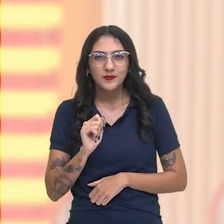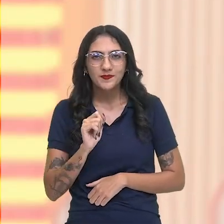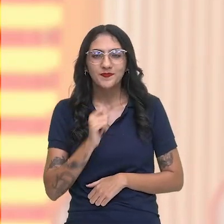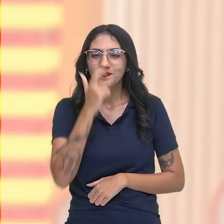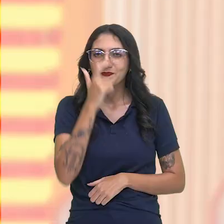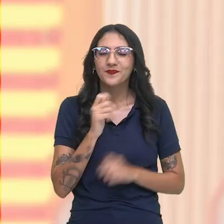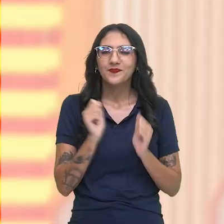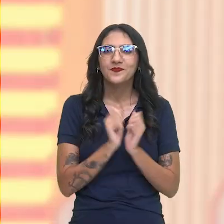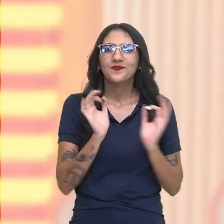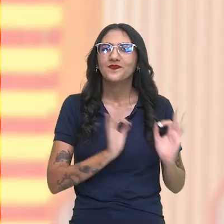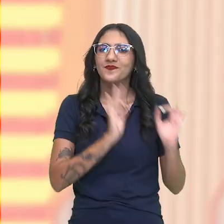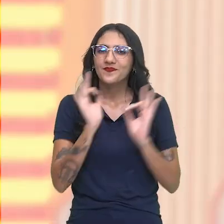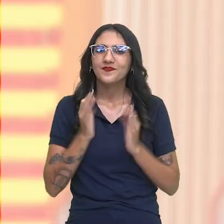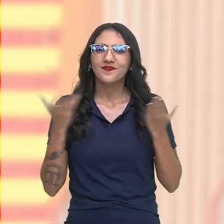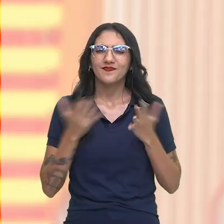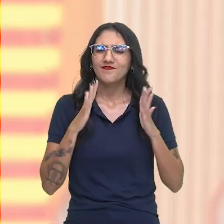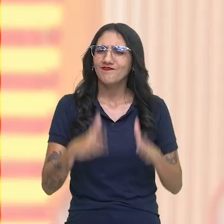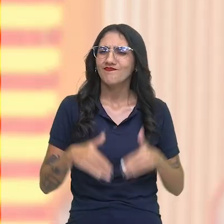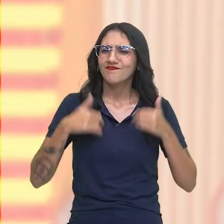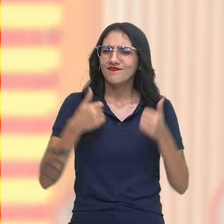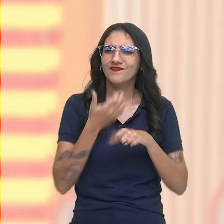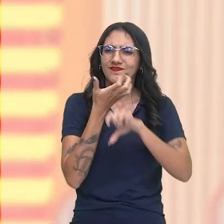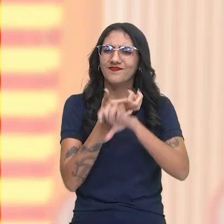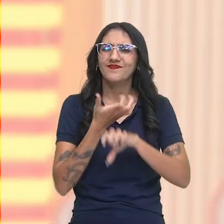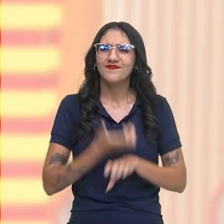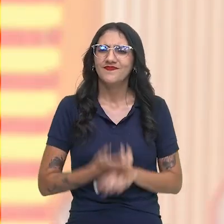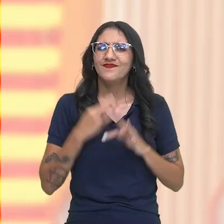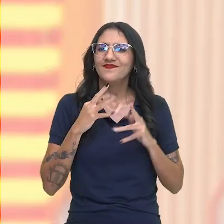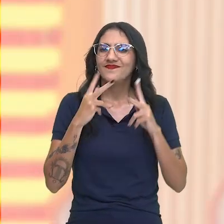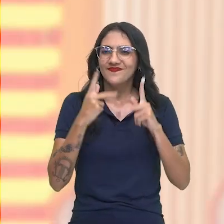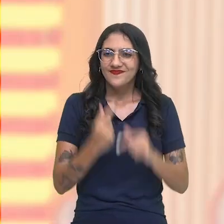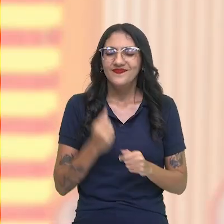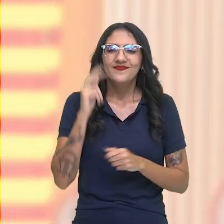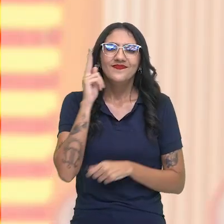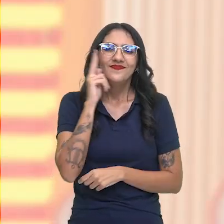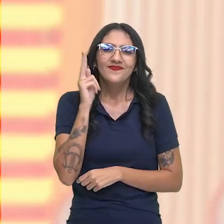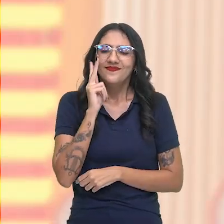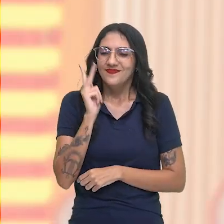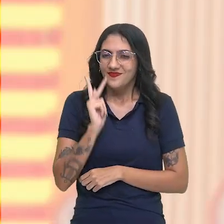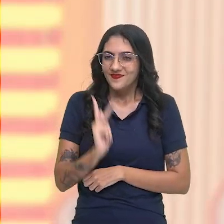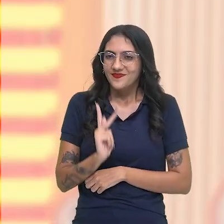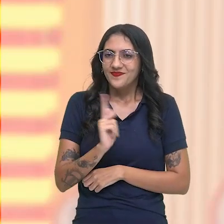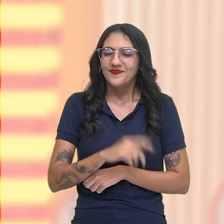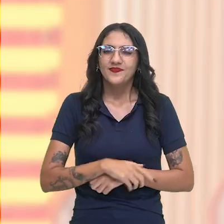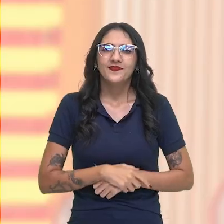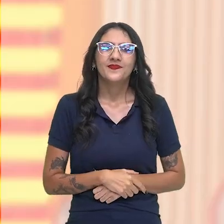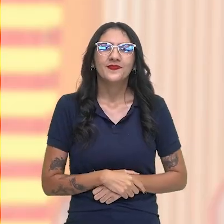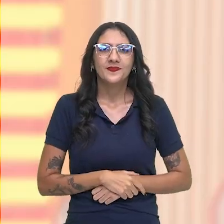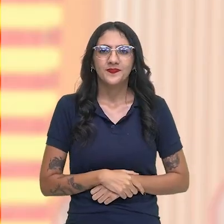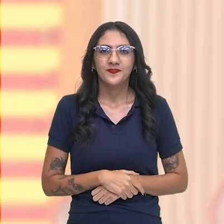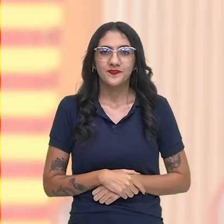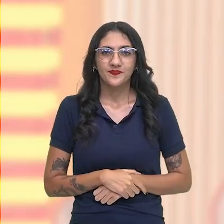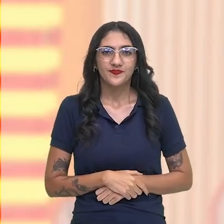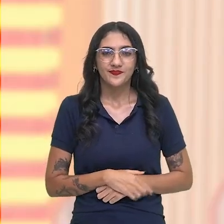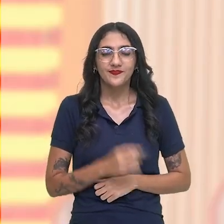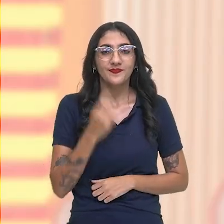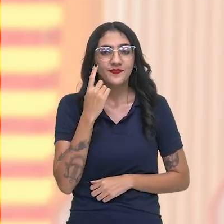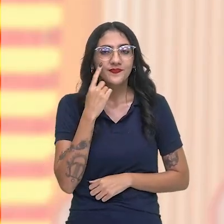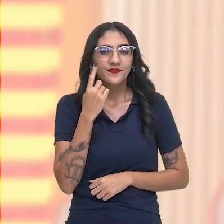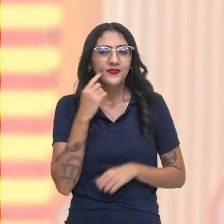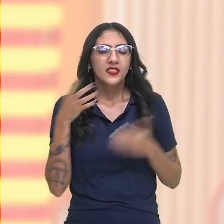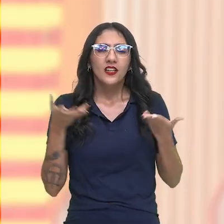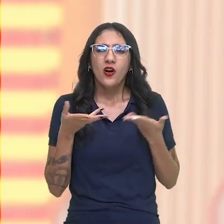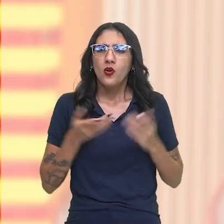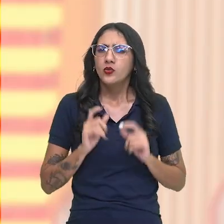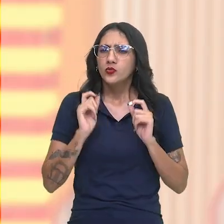com vocês neste que é o melhor componente de todos, né? O componente de História. Vamos então hoje ao